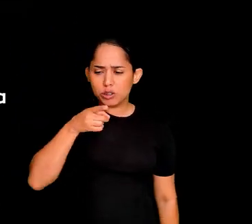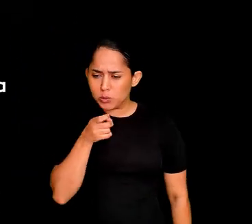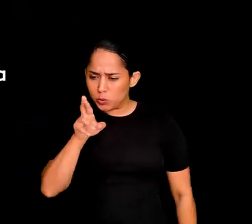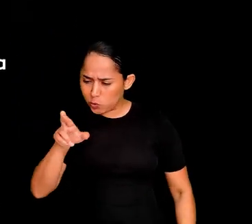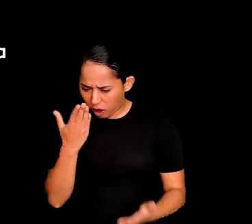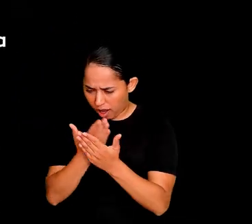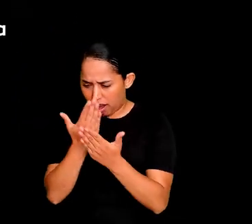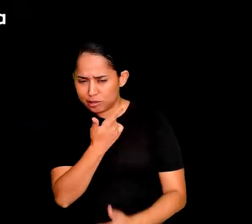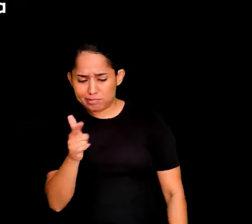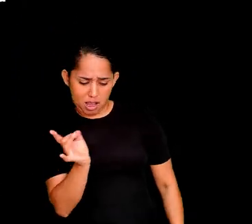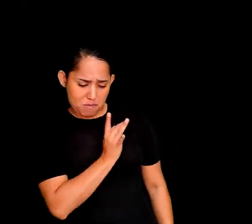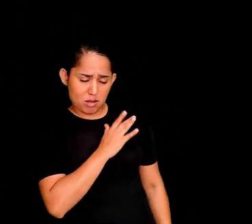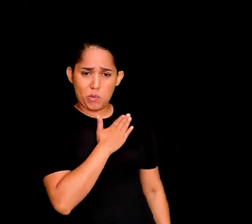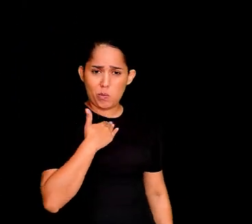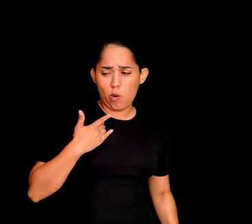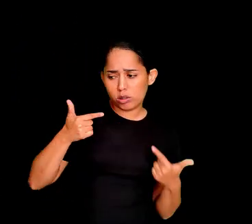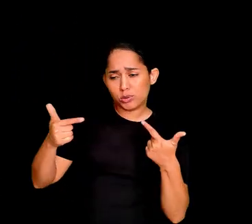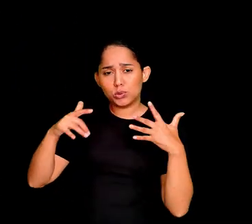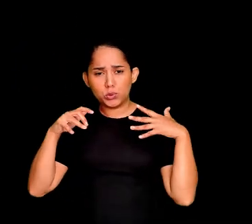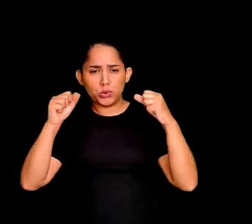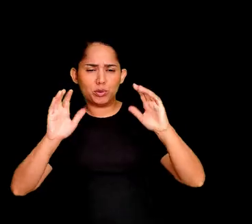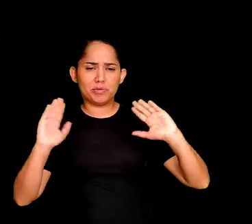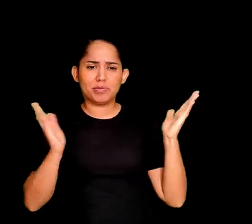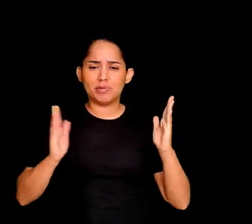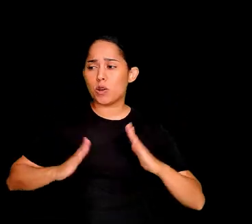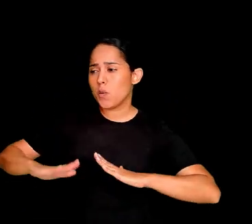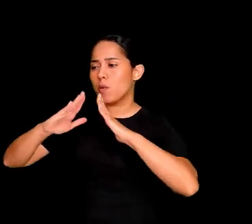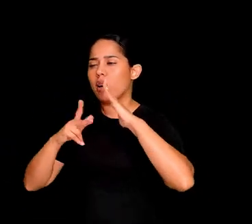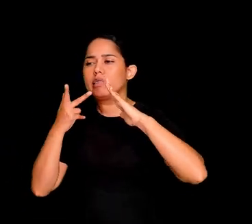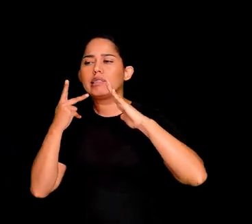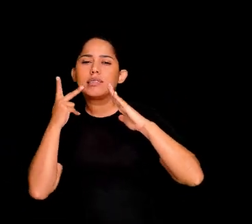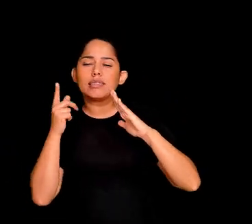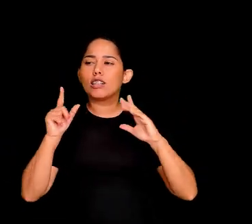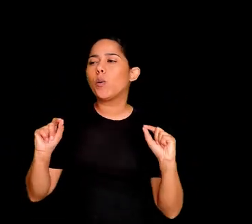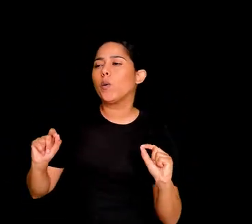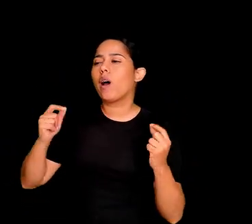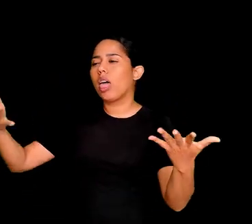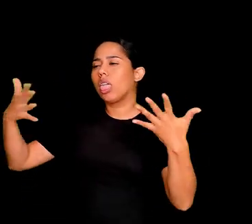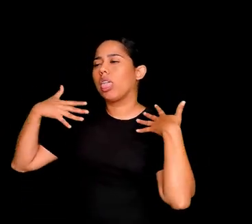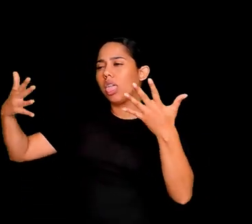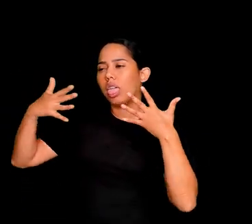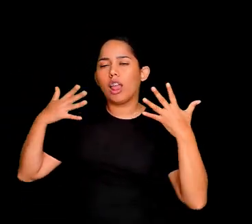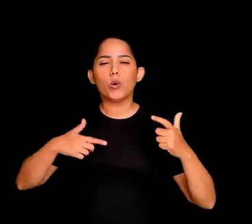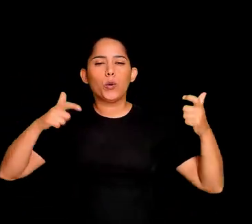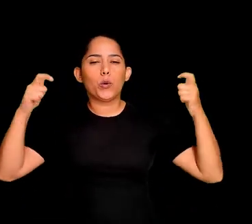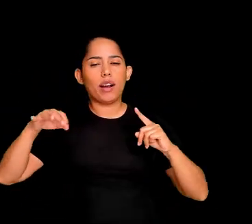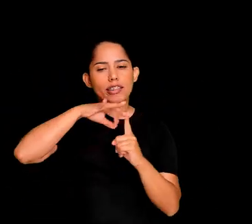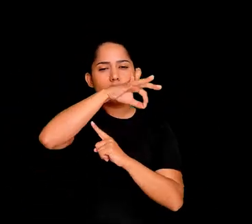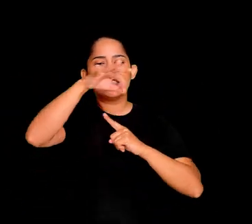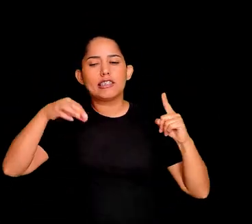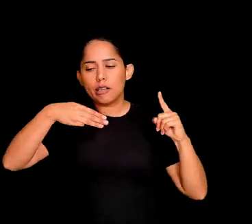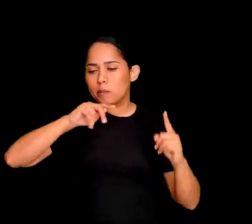estudo de doutor, medo da morte, da sorte, do escuro. Mora no Ceará, sobre o sol de lascar. Na cidade de São